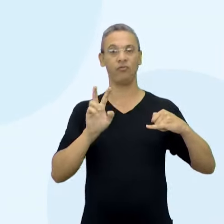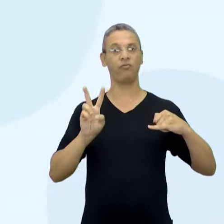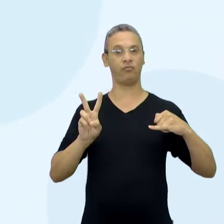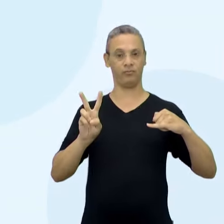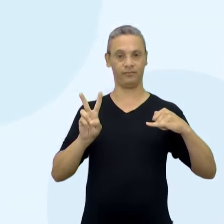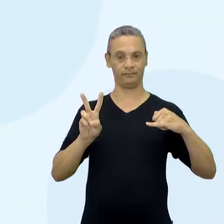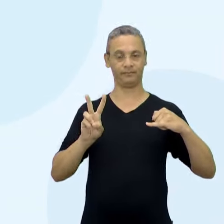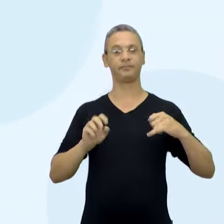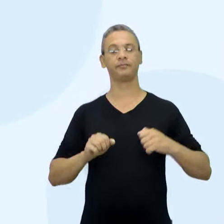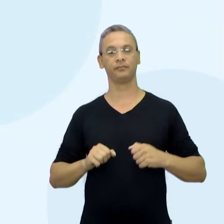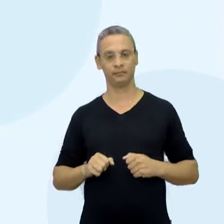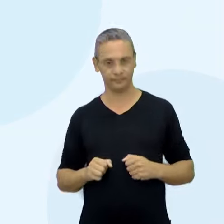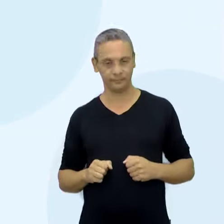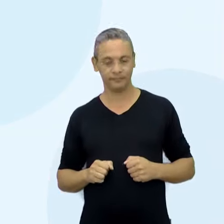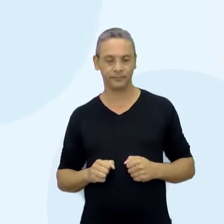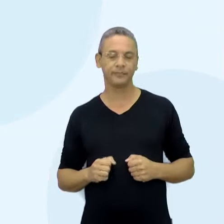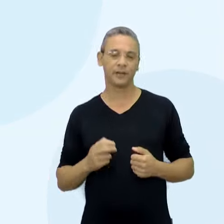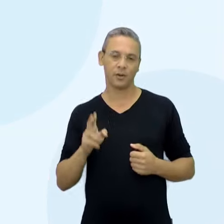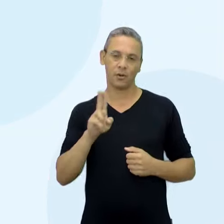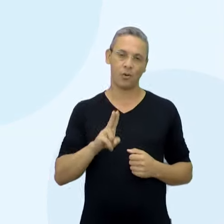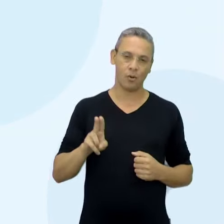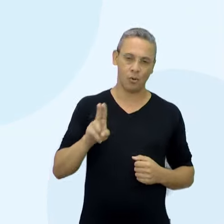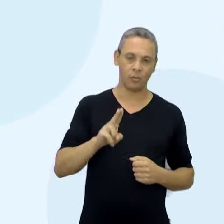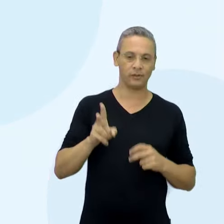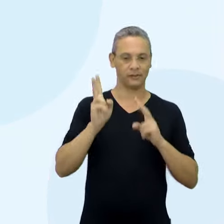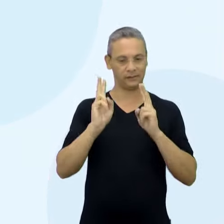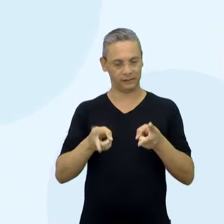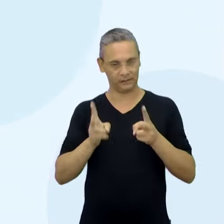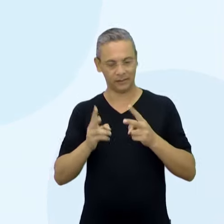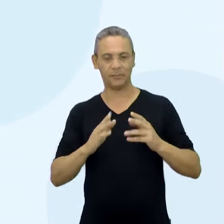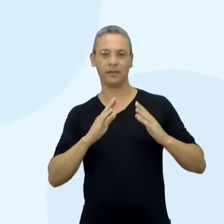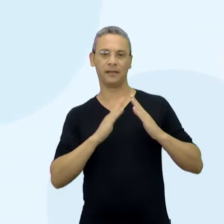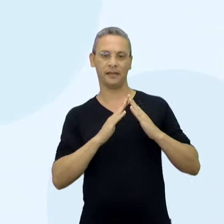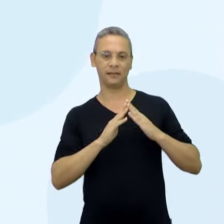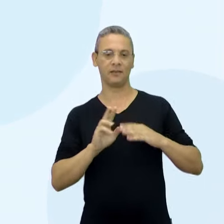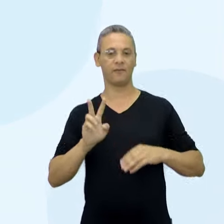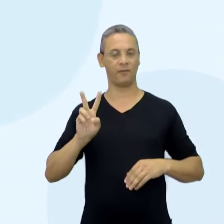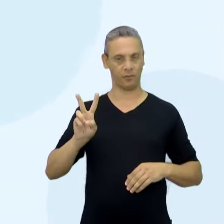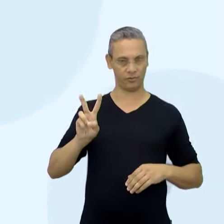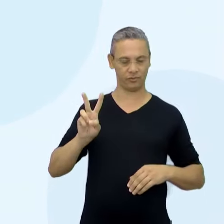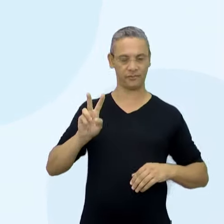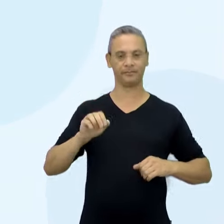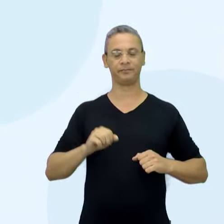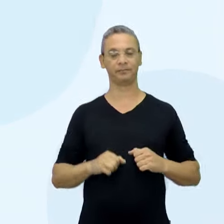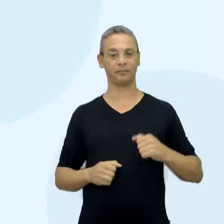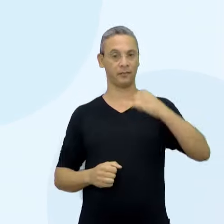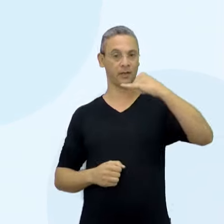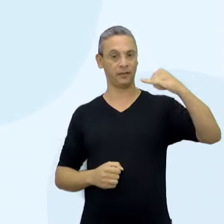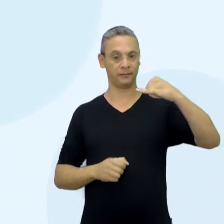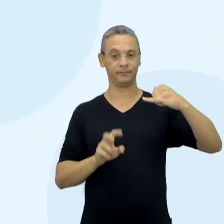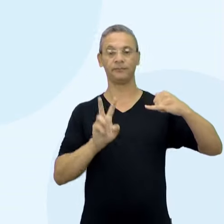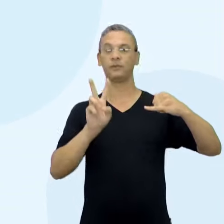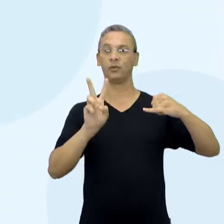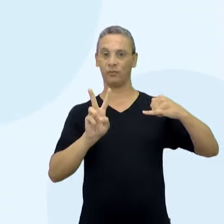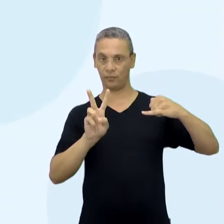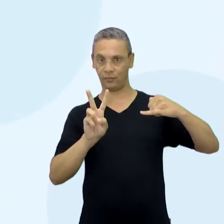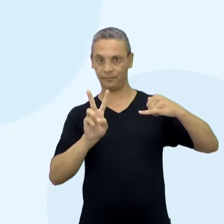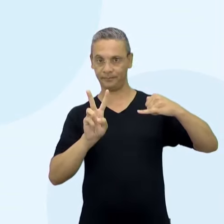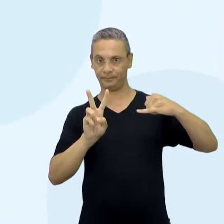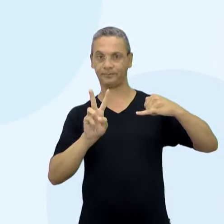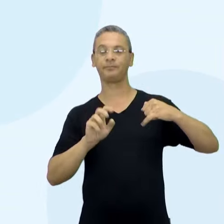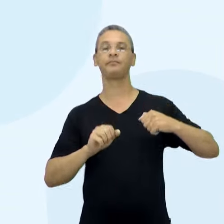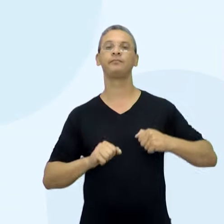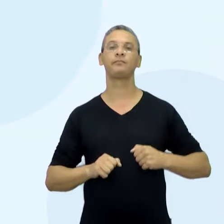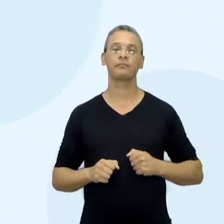né? Geralmente a pilha que a gente usa, e costumeiramente a gente tem em casa de 1,5 volt, né? Então eu vou chamar esse potencial aqui